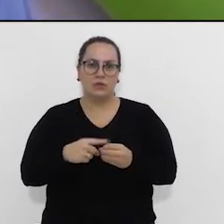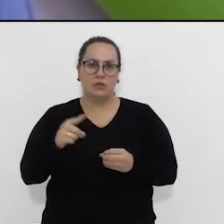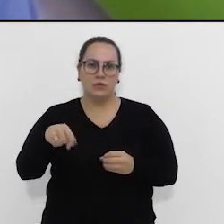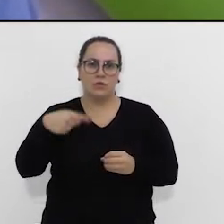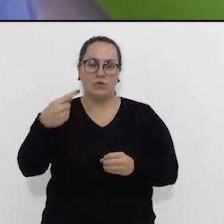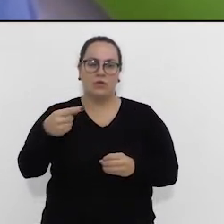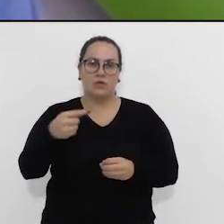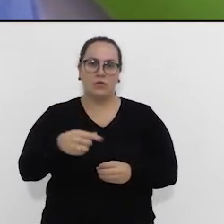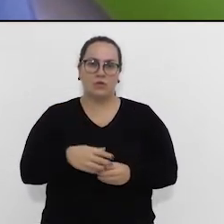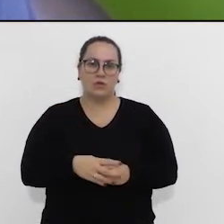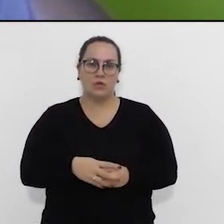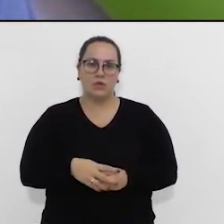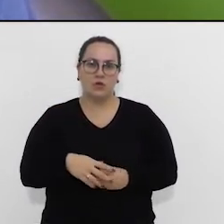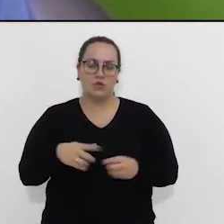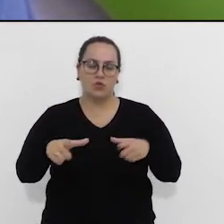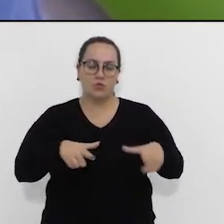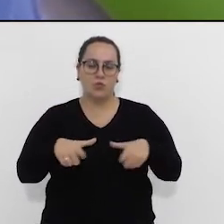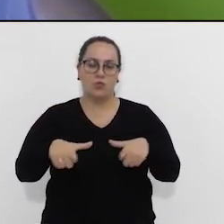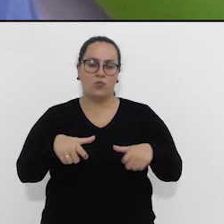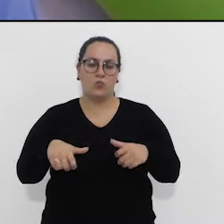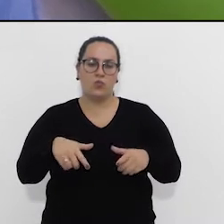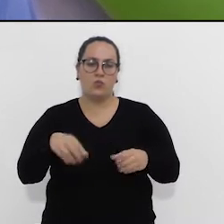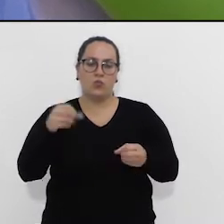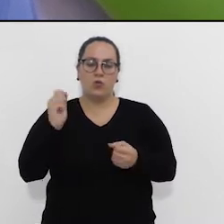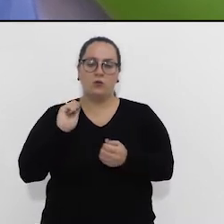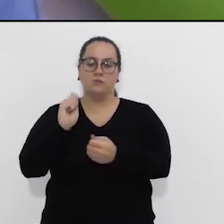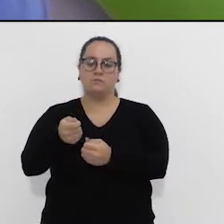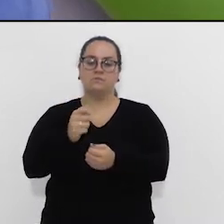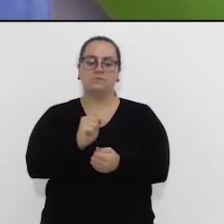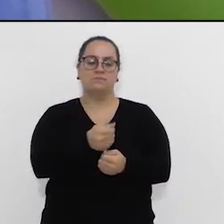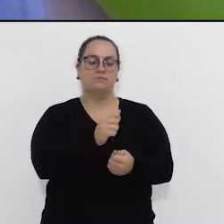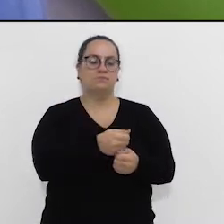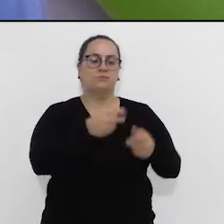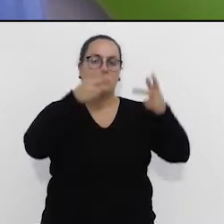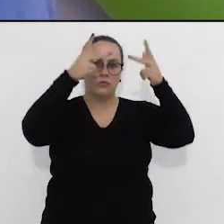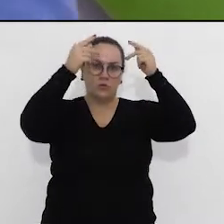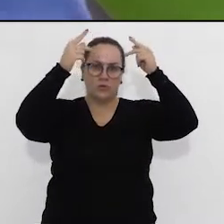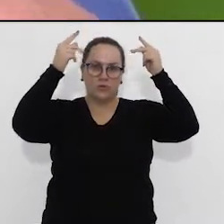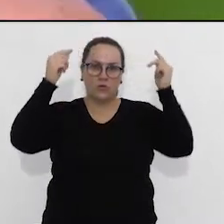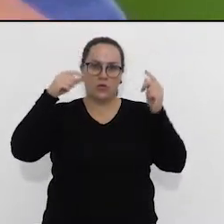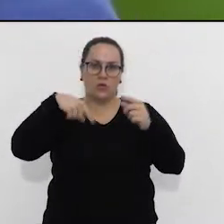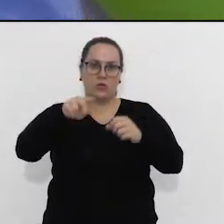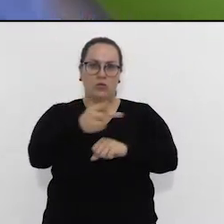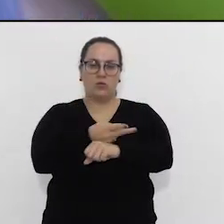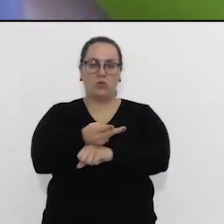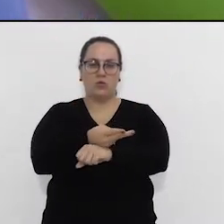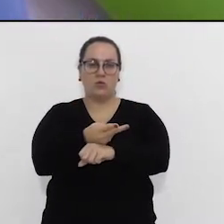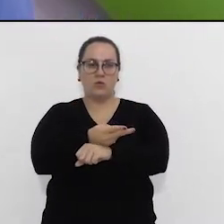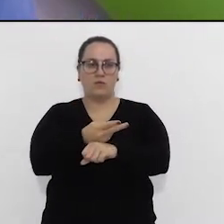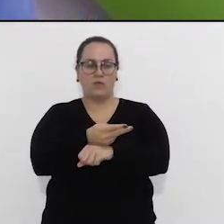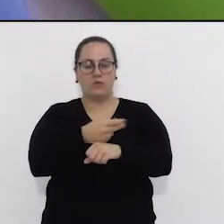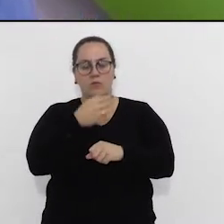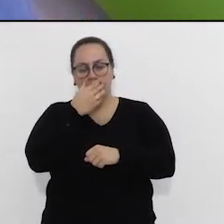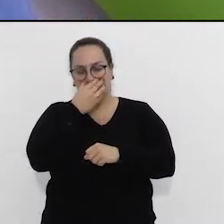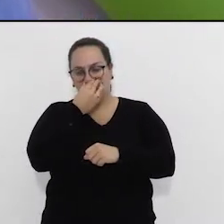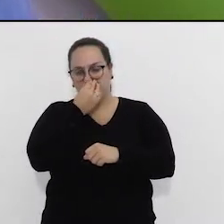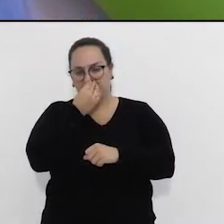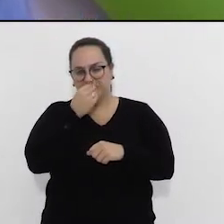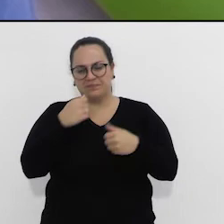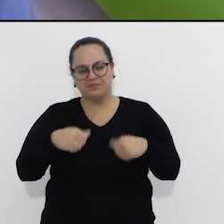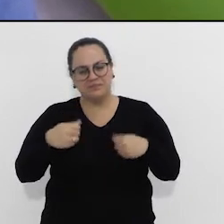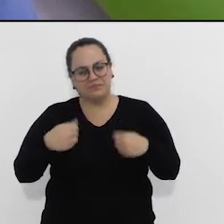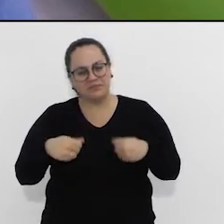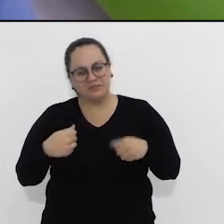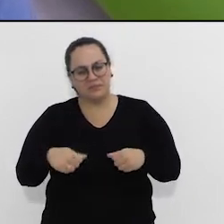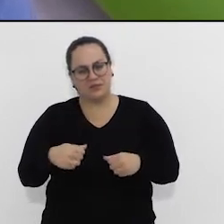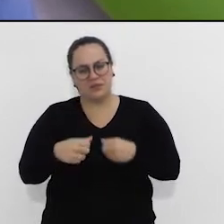empresa só investiu mais de 14 milhões de reais por quê Porque o prefeito junto com o empresário foi buscar esse investimento E é isso que tem